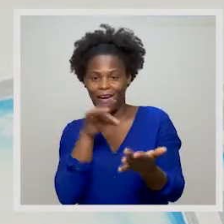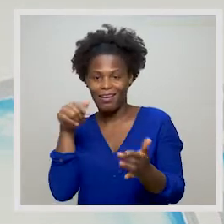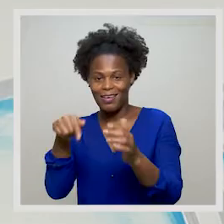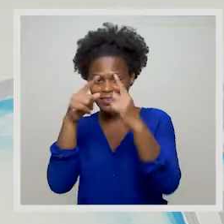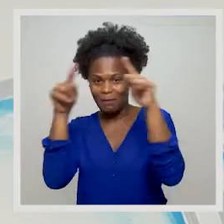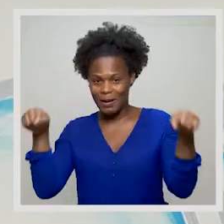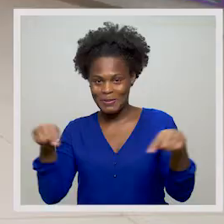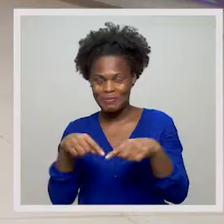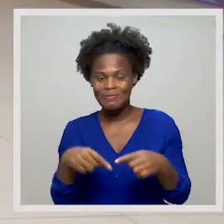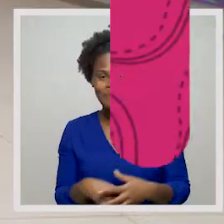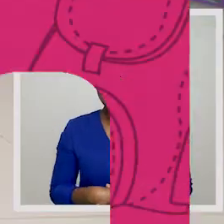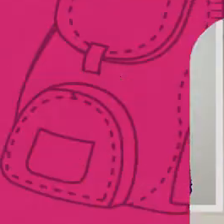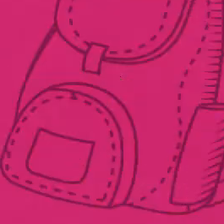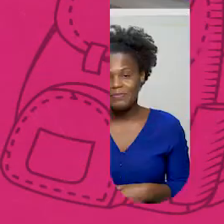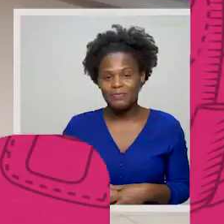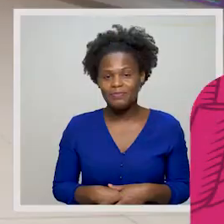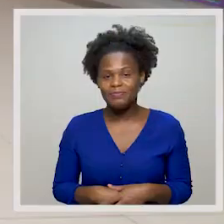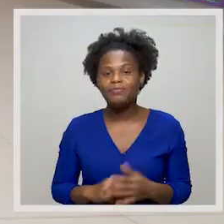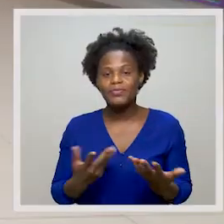dessa tabela.